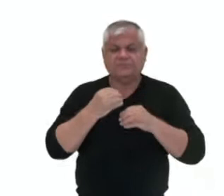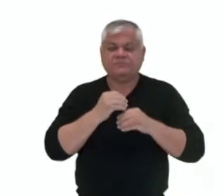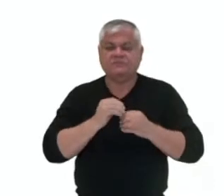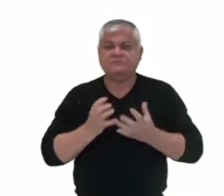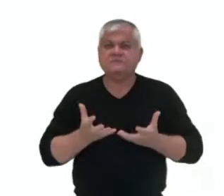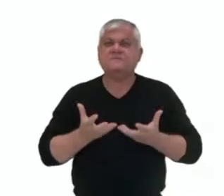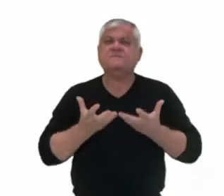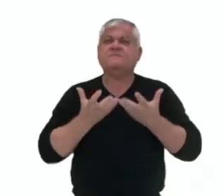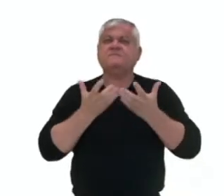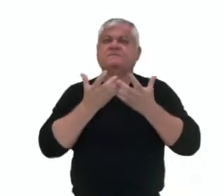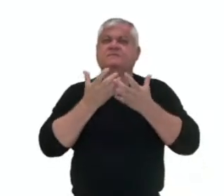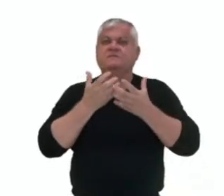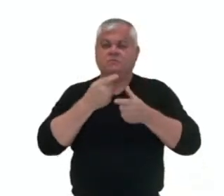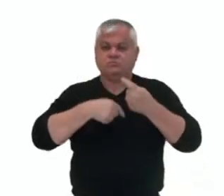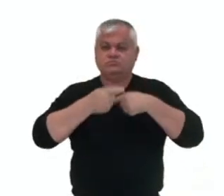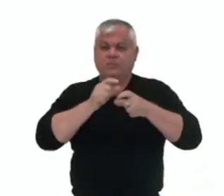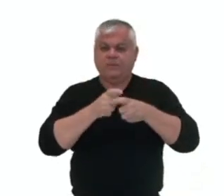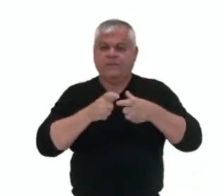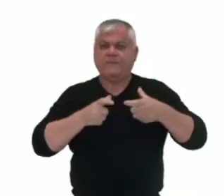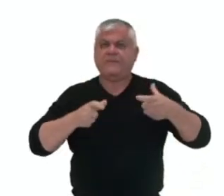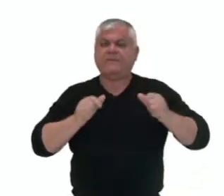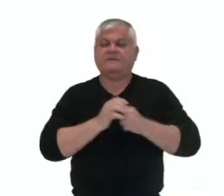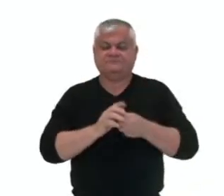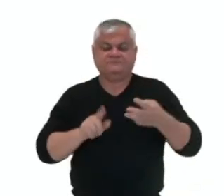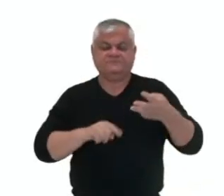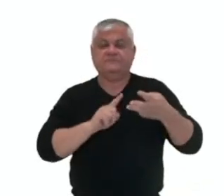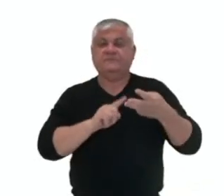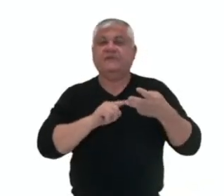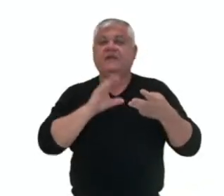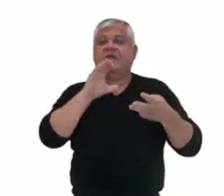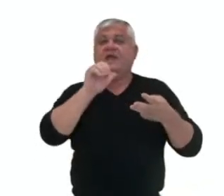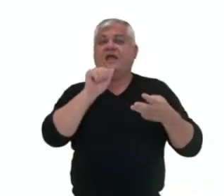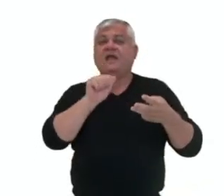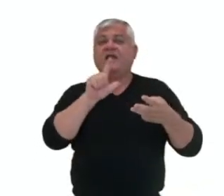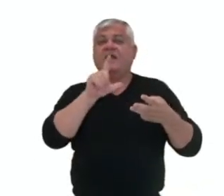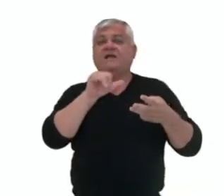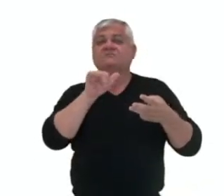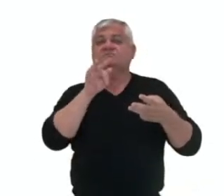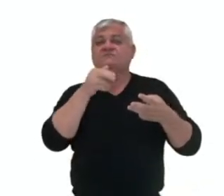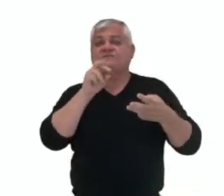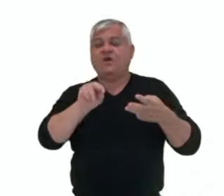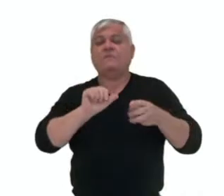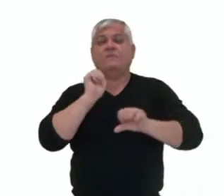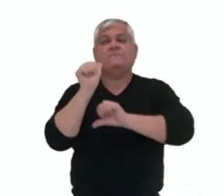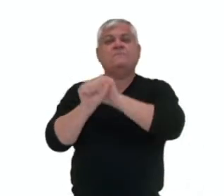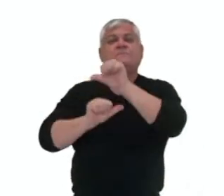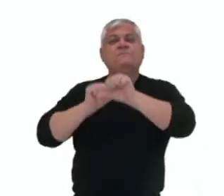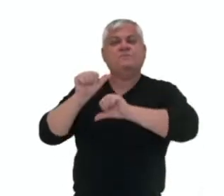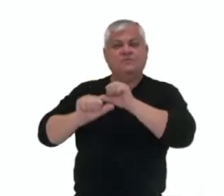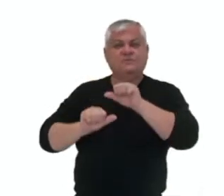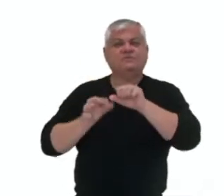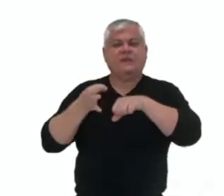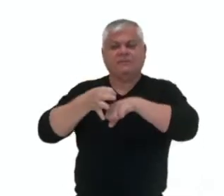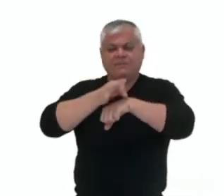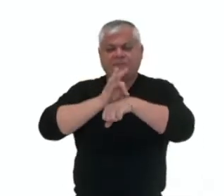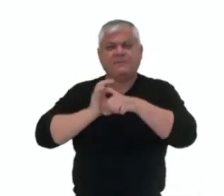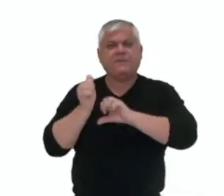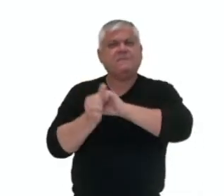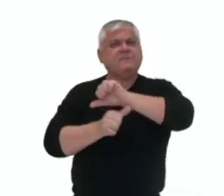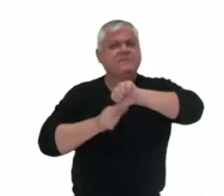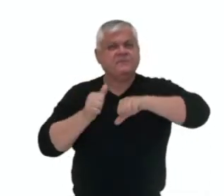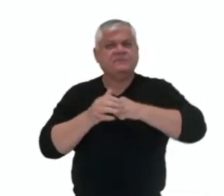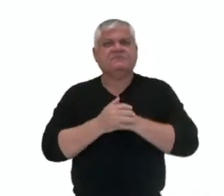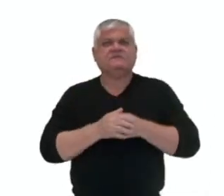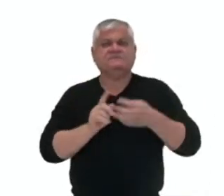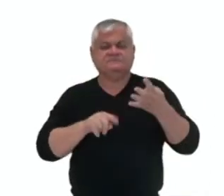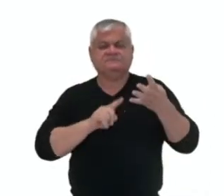da hemoglobina. Existe a anemia falciforme, onde muda a forma da hemácia, a gente vai ver sobre ela, né?